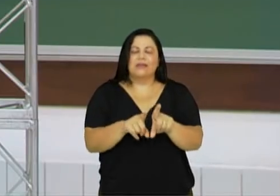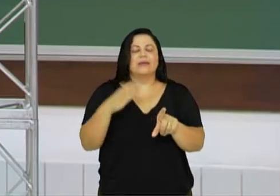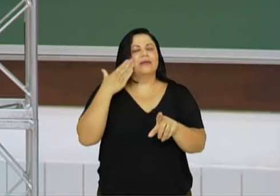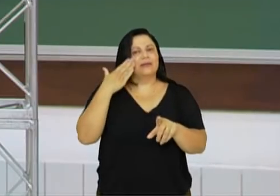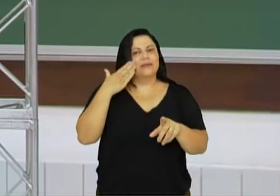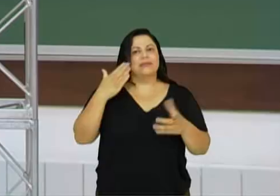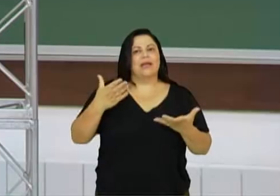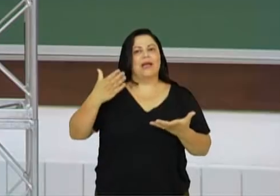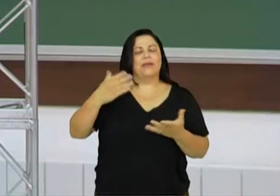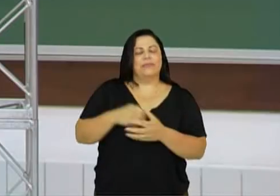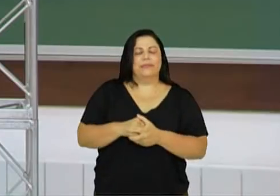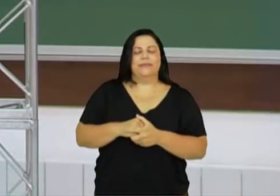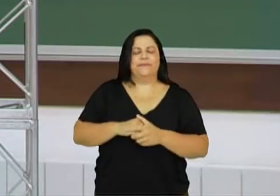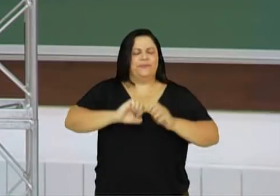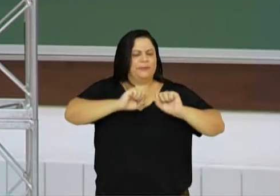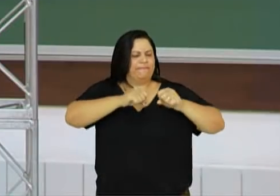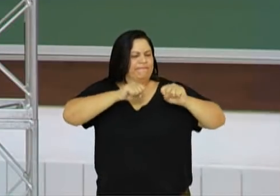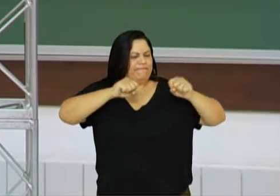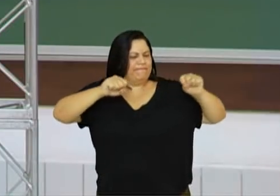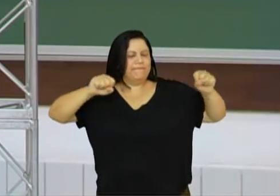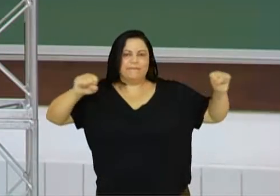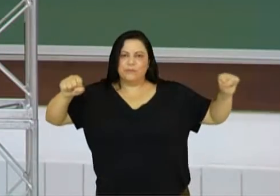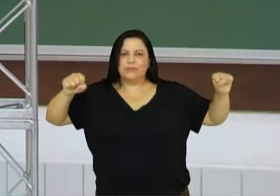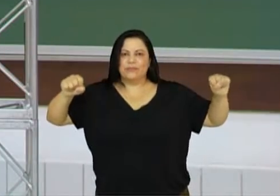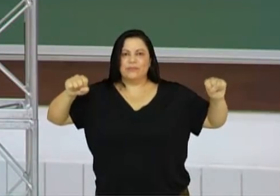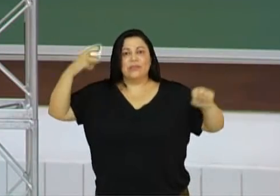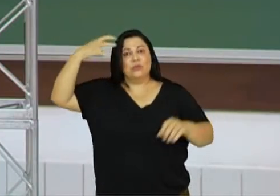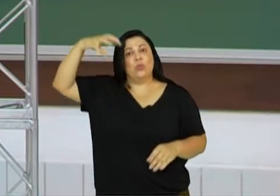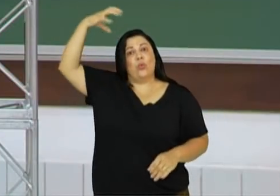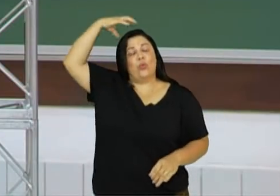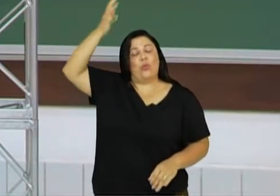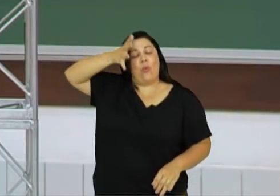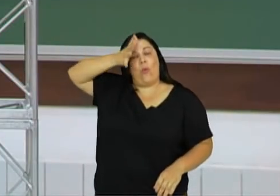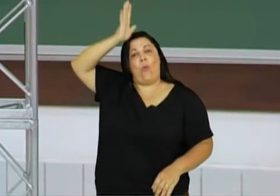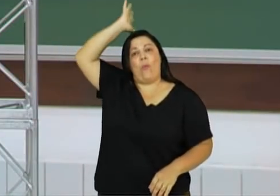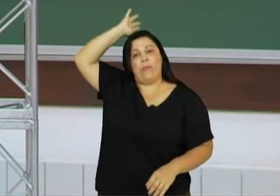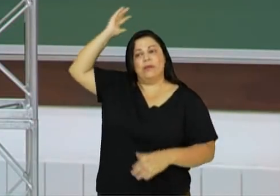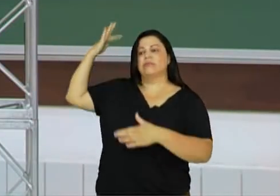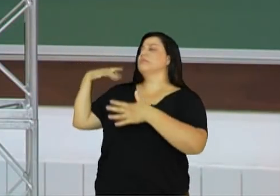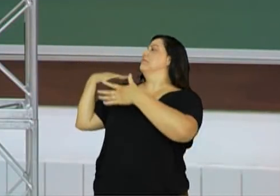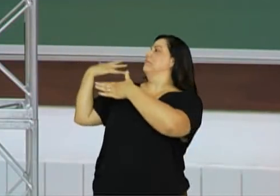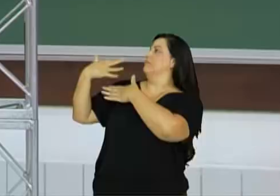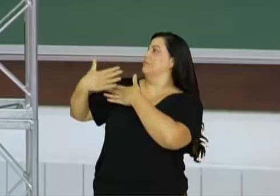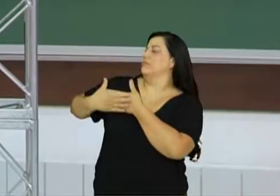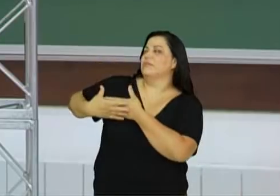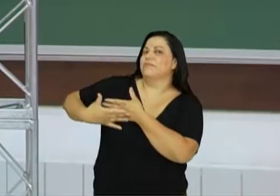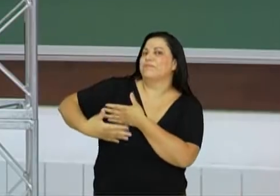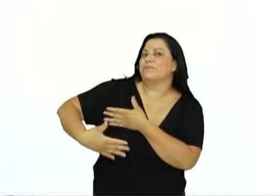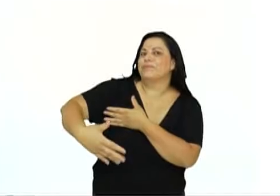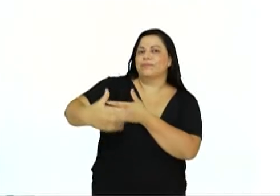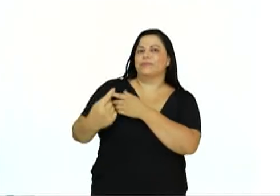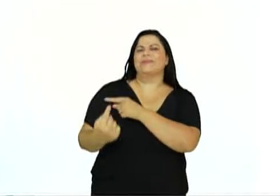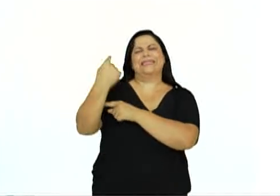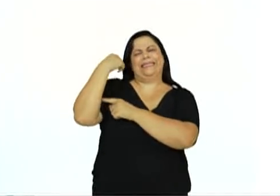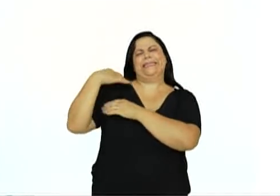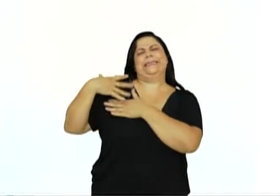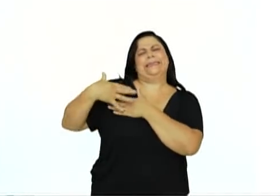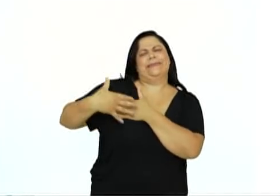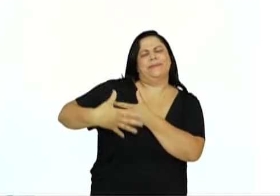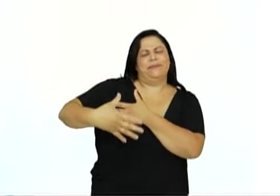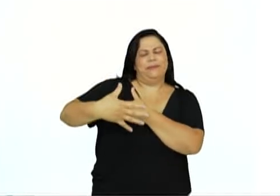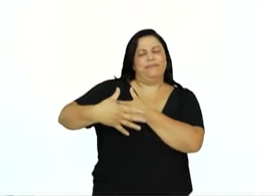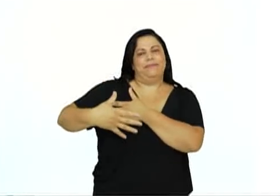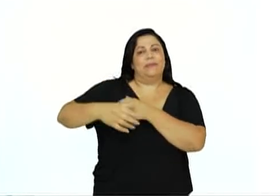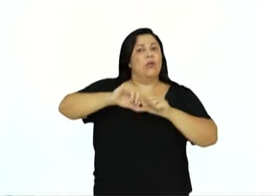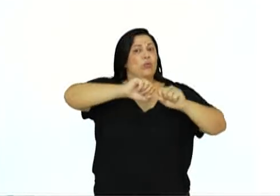muito, né? Foi um dos maiores impérios que a gente tem ao longo da história da humanidade. Então, em determinado momento, foi necessário